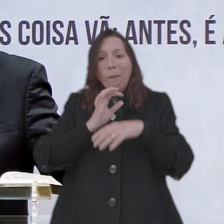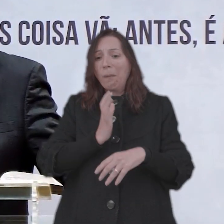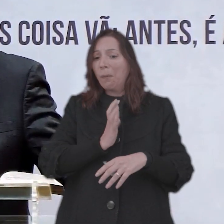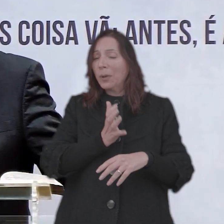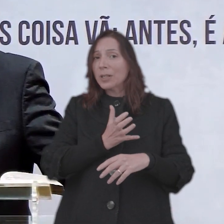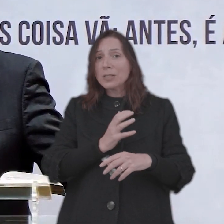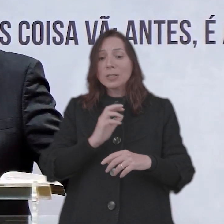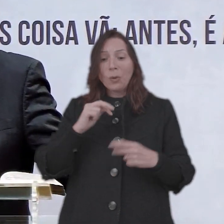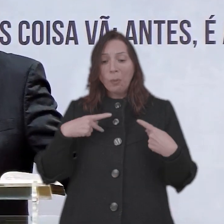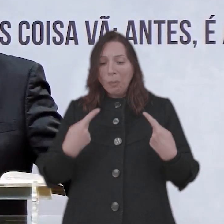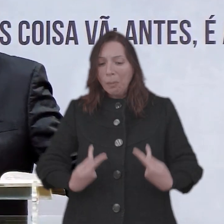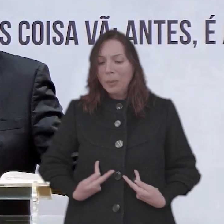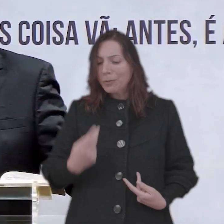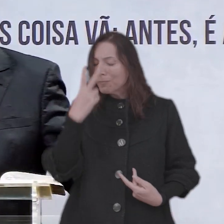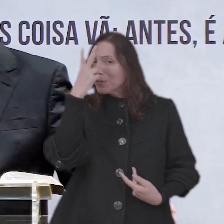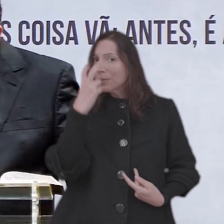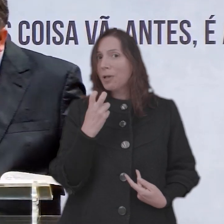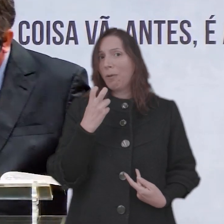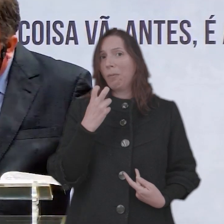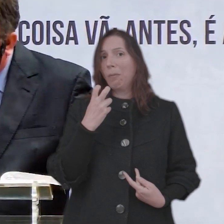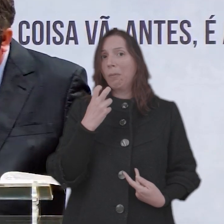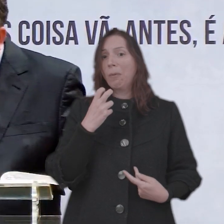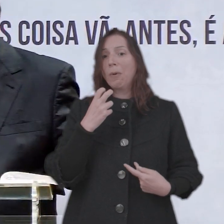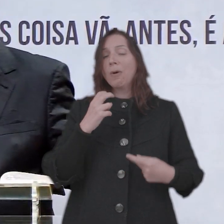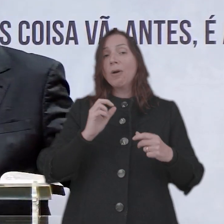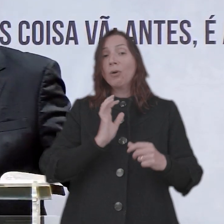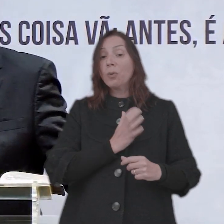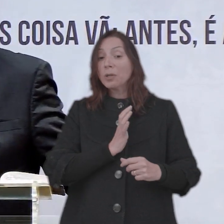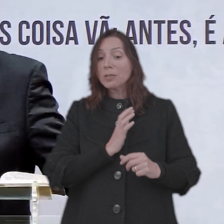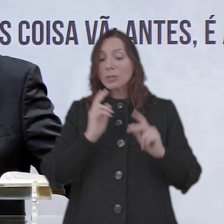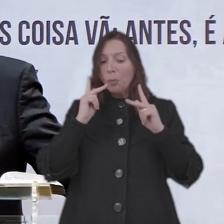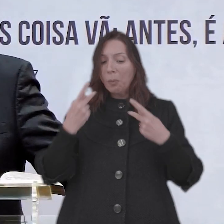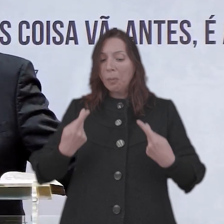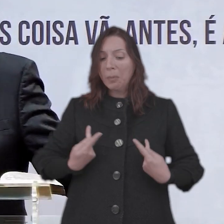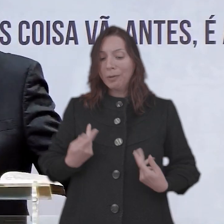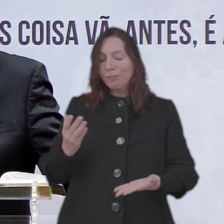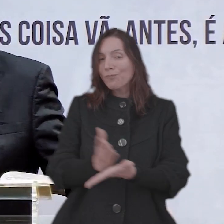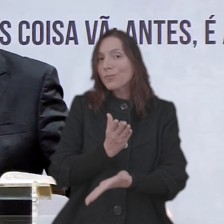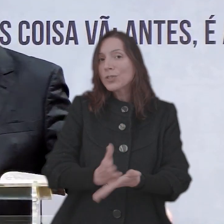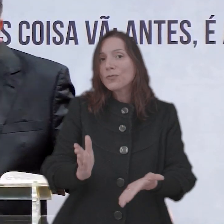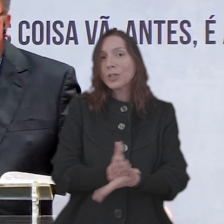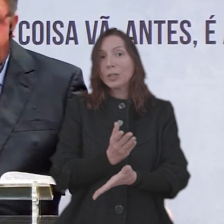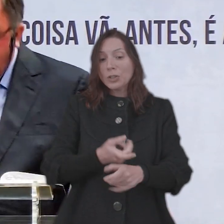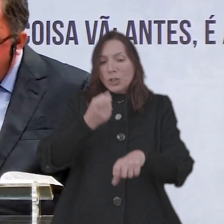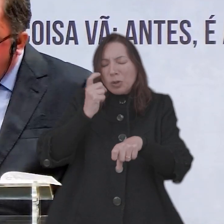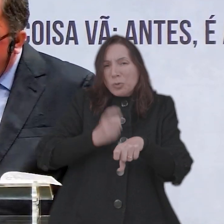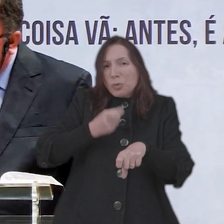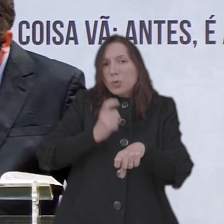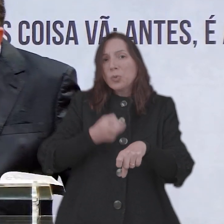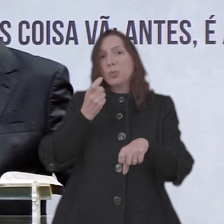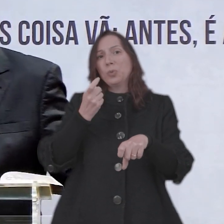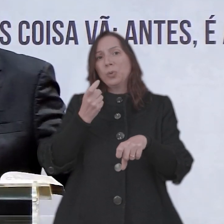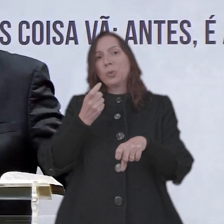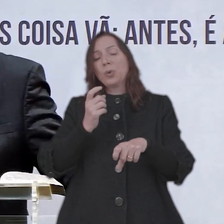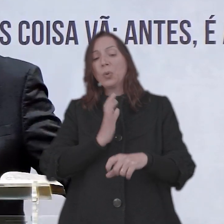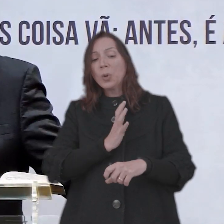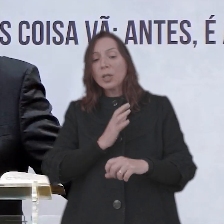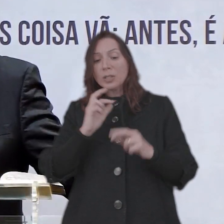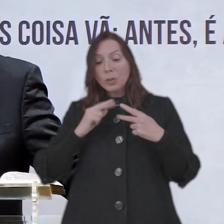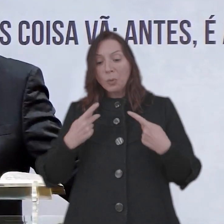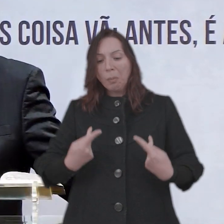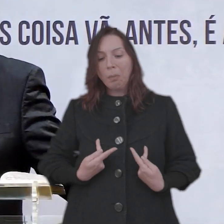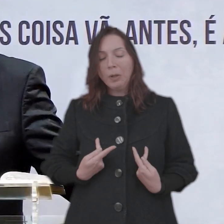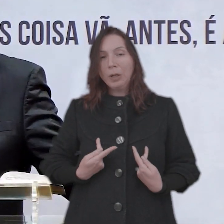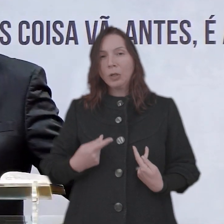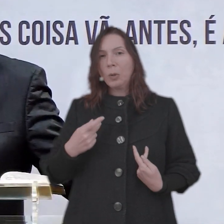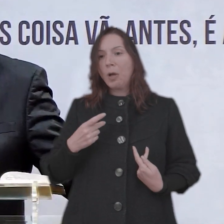cego, que o coração do homem é dividido, que o coração do homem é endurecido, que o coração do homem é